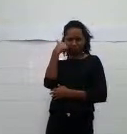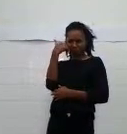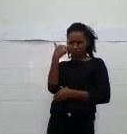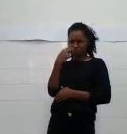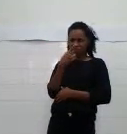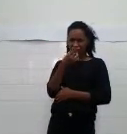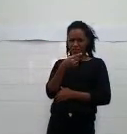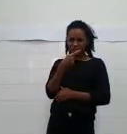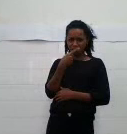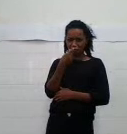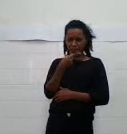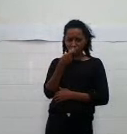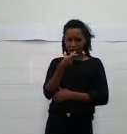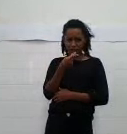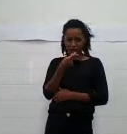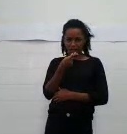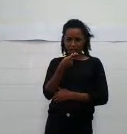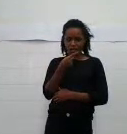nenhum.